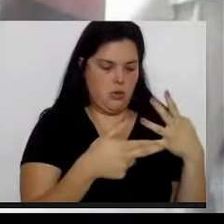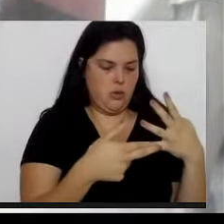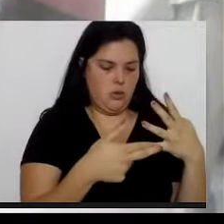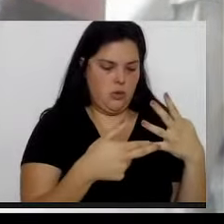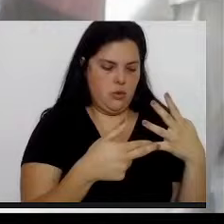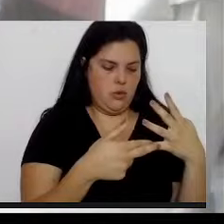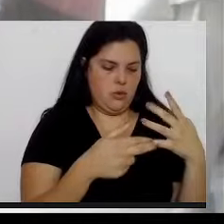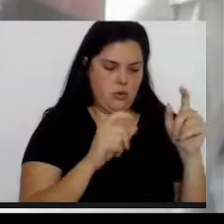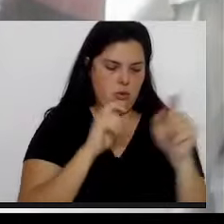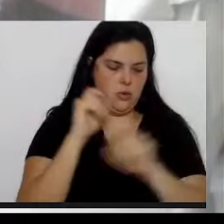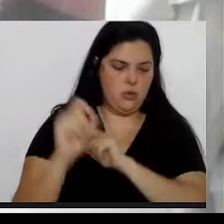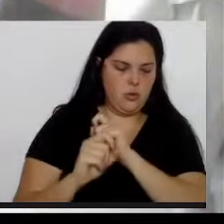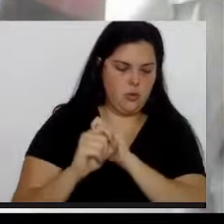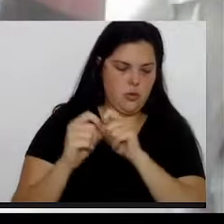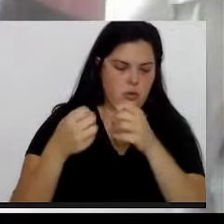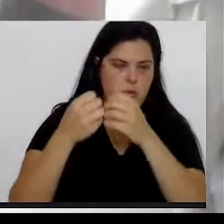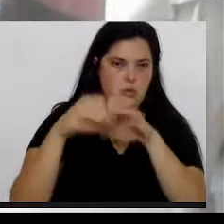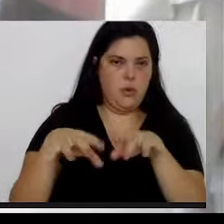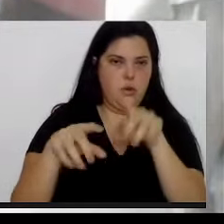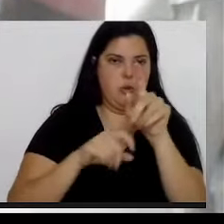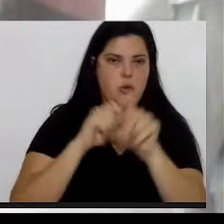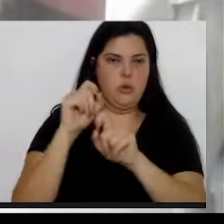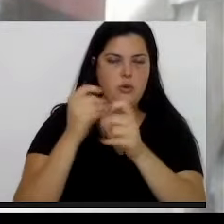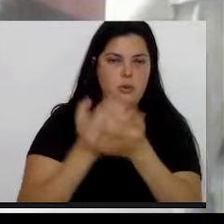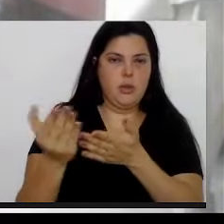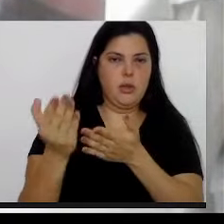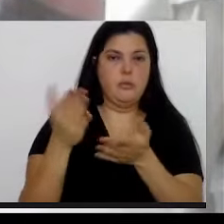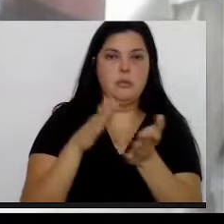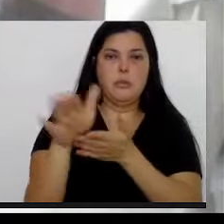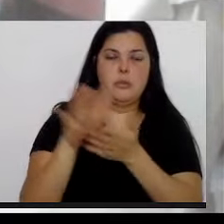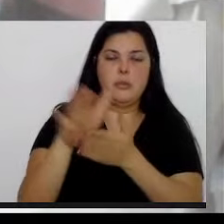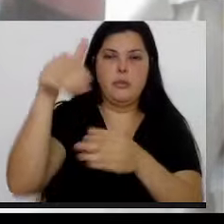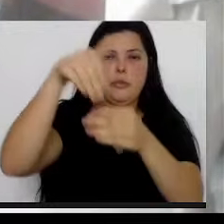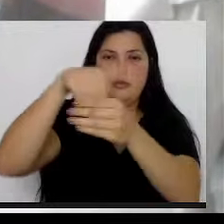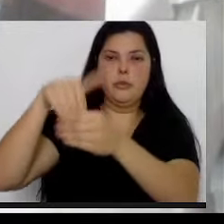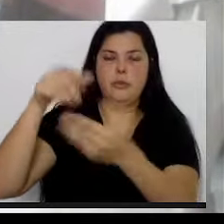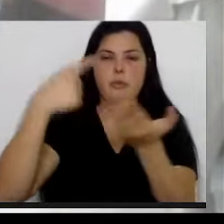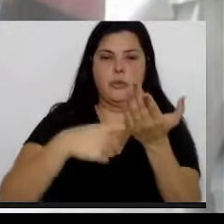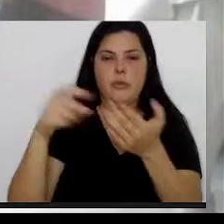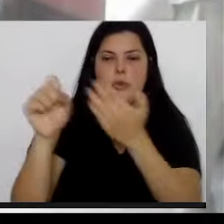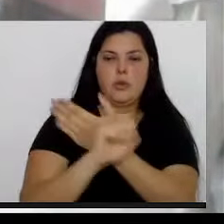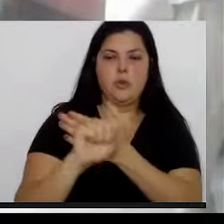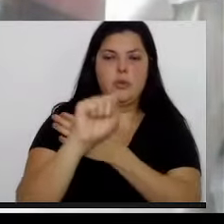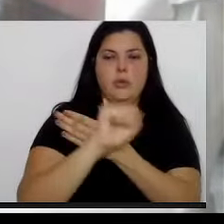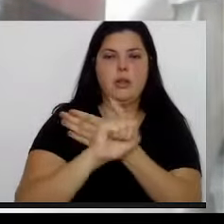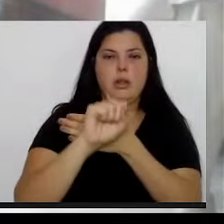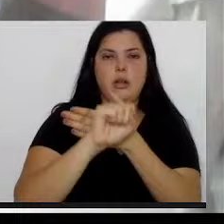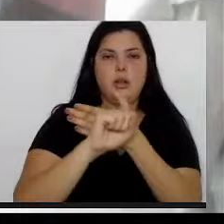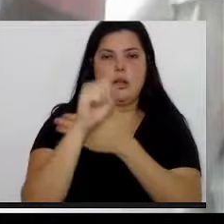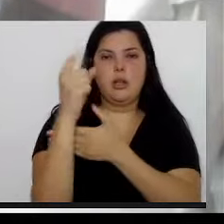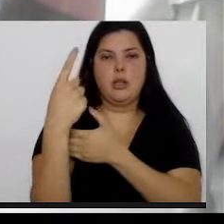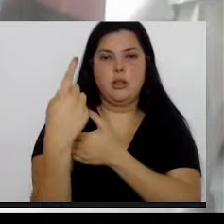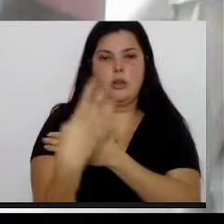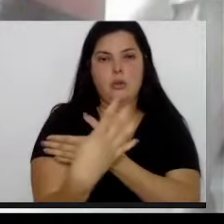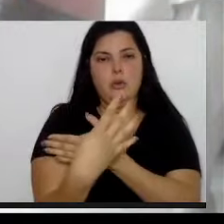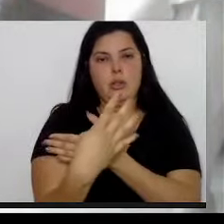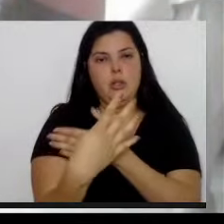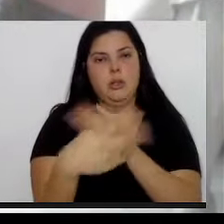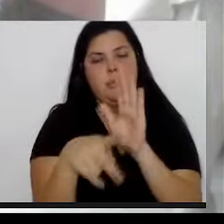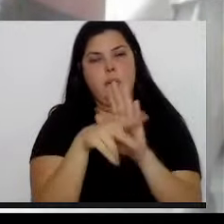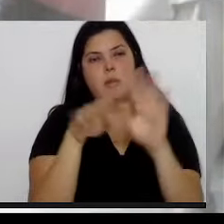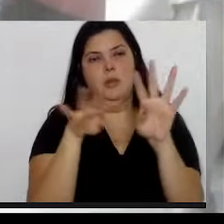produzirá efeitos imediatos a partir da publicação do acordo na forma da súmula 14 deste